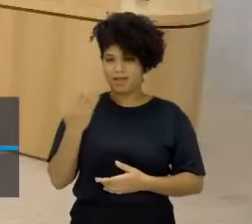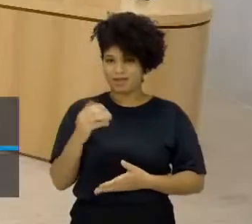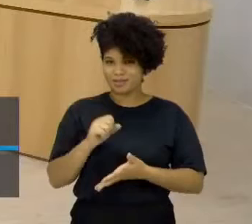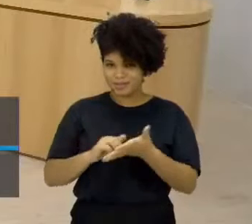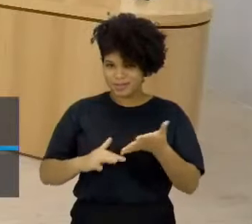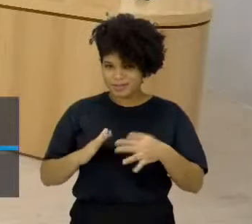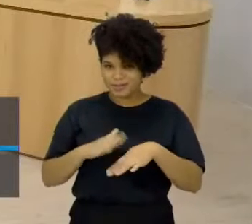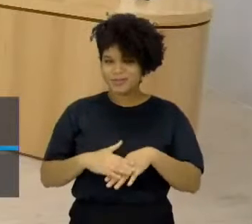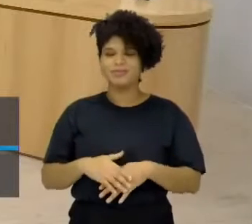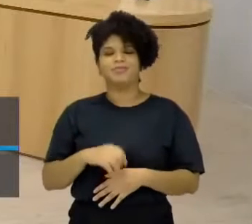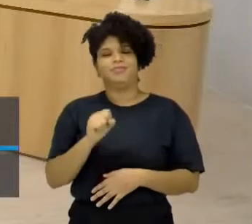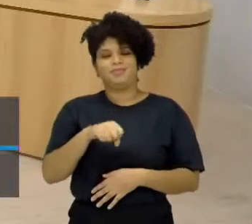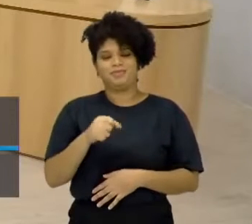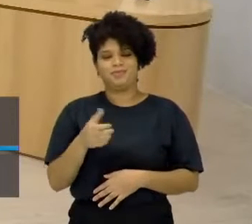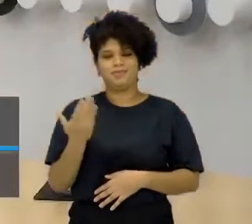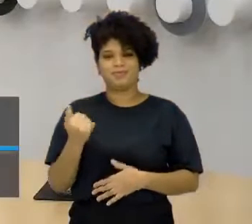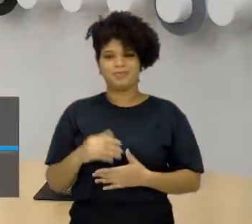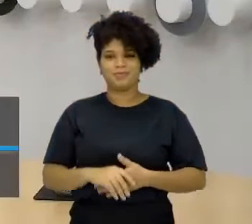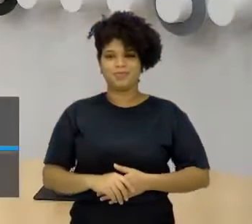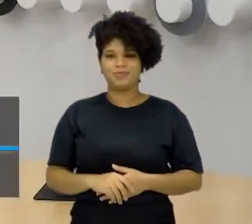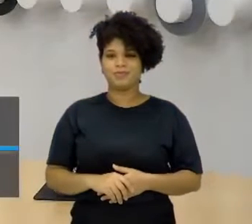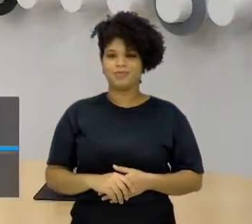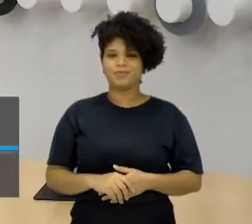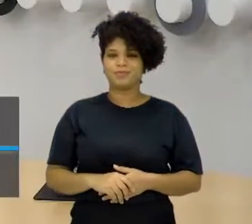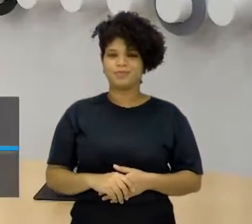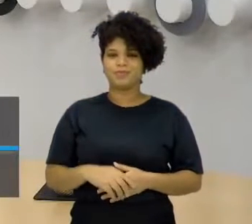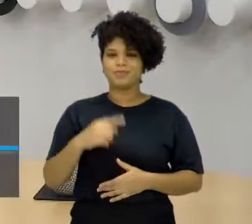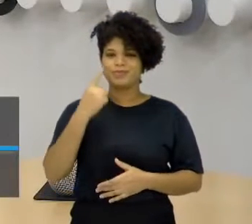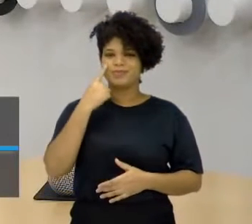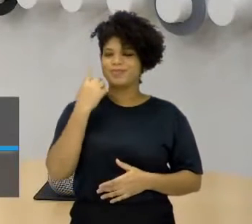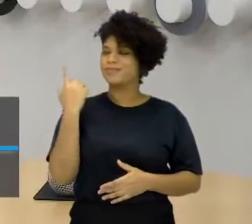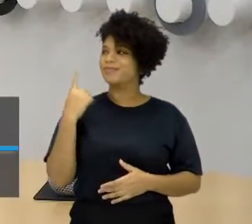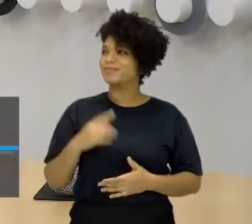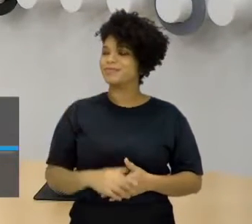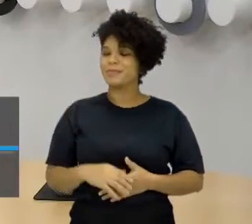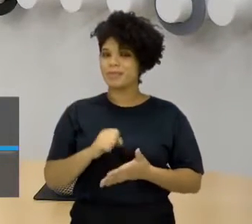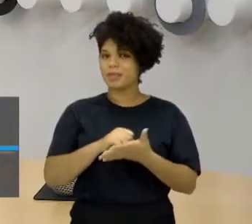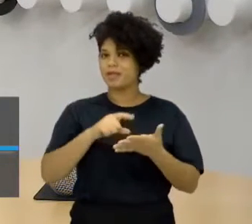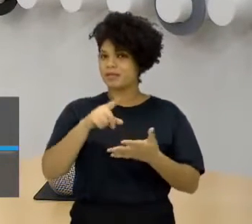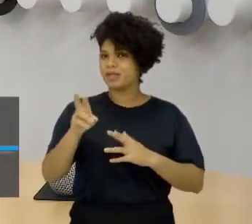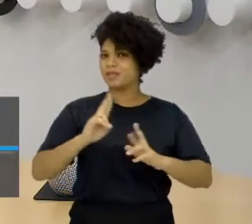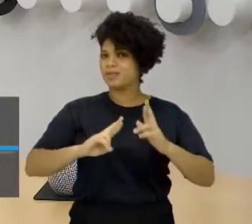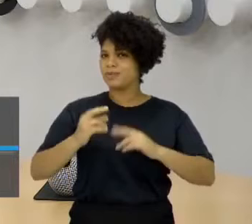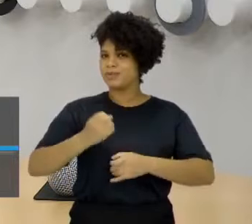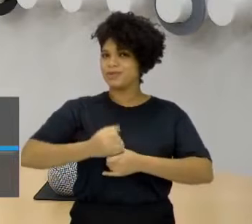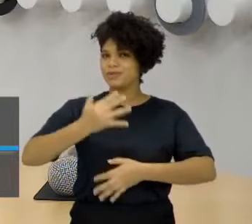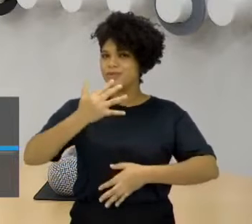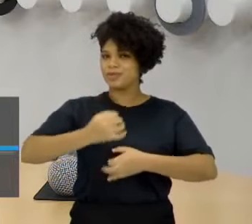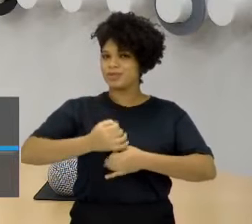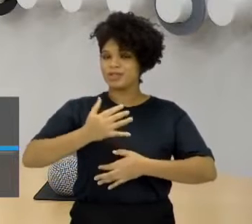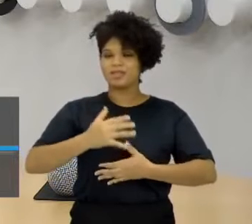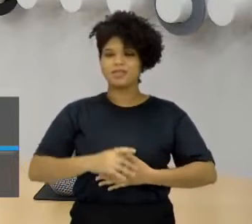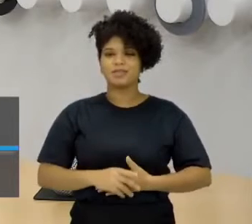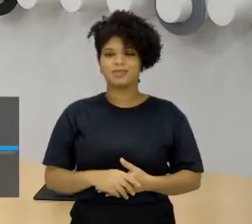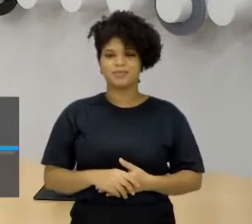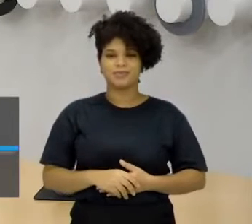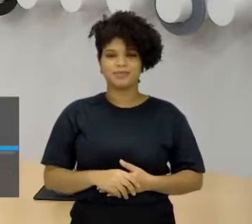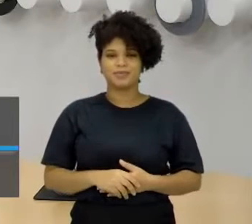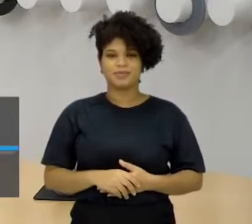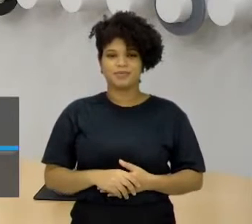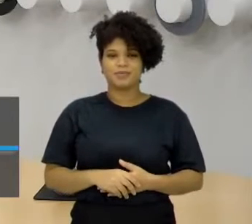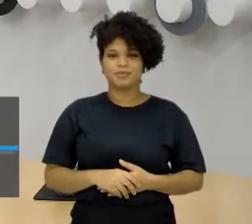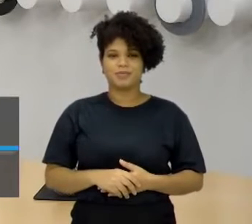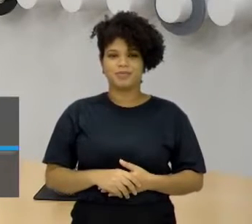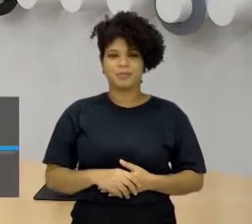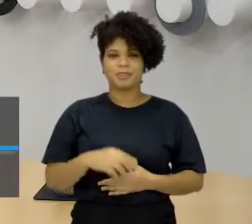atividade? Vamos lá para a atividade. Tá aqui na tela para vocês a atividade que vocês vão ter que responder aqui pelo chat. Então, aparecendo lá, ó, temos aqui